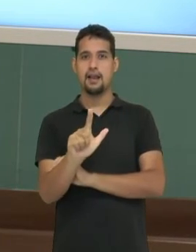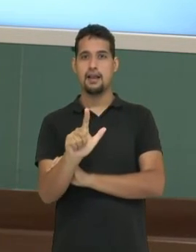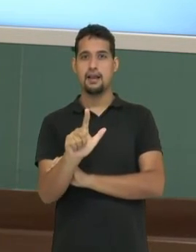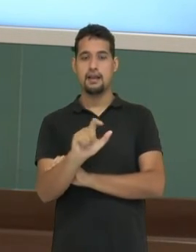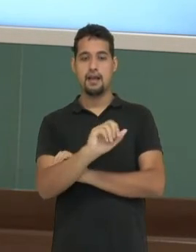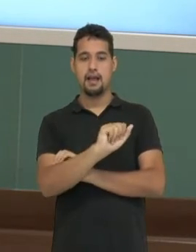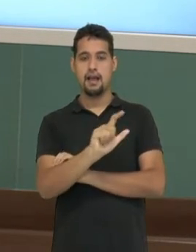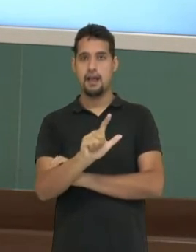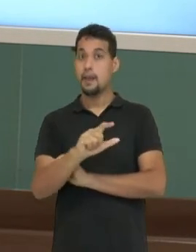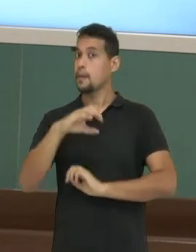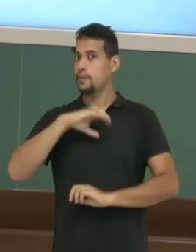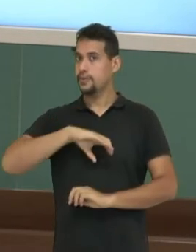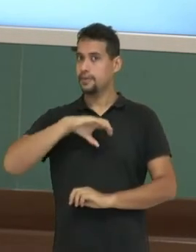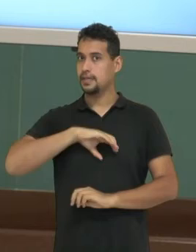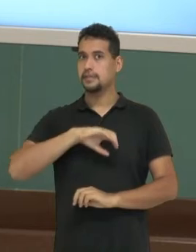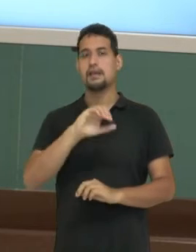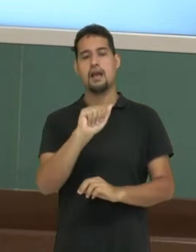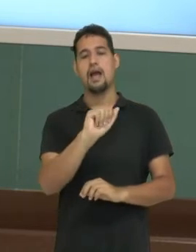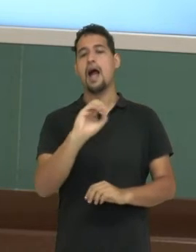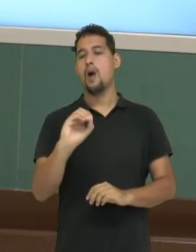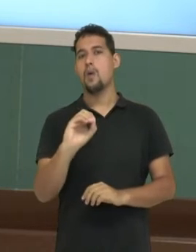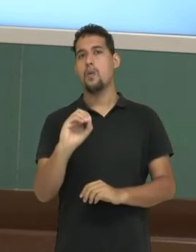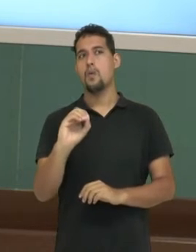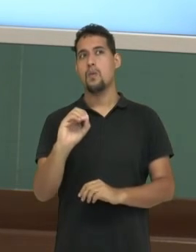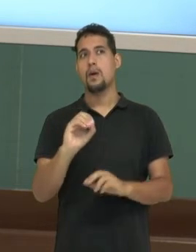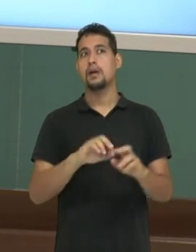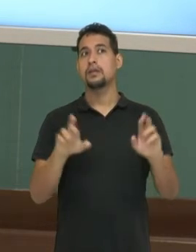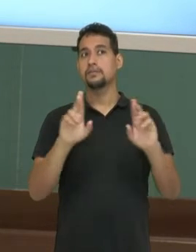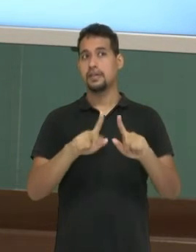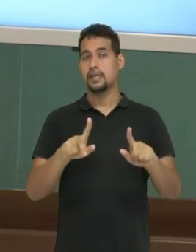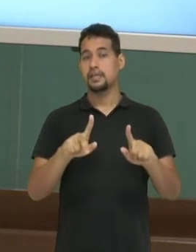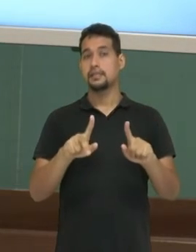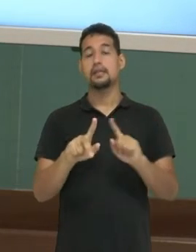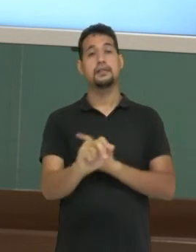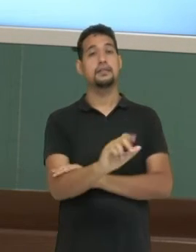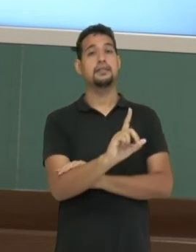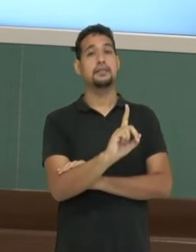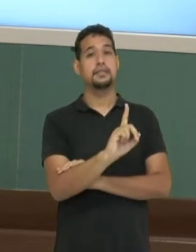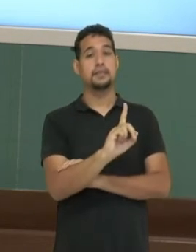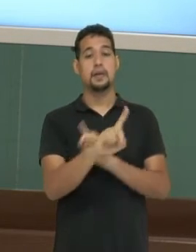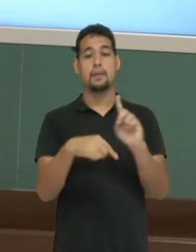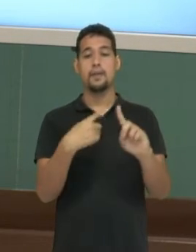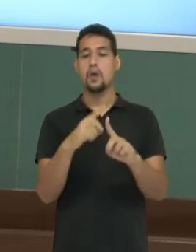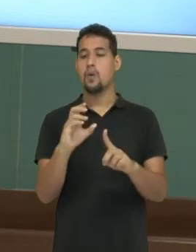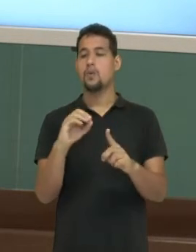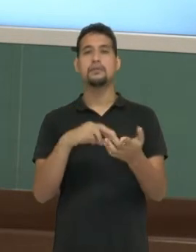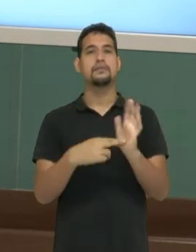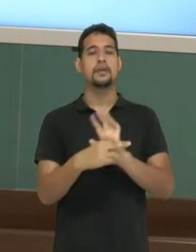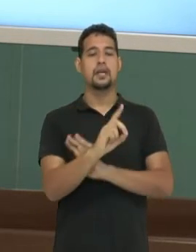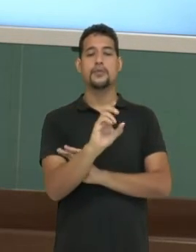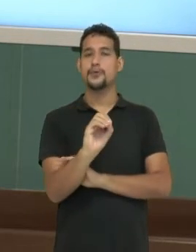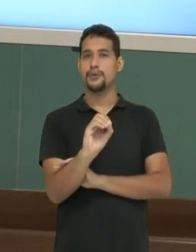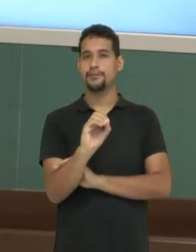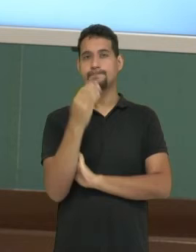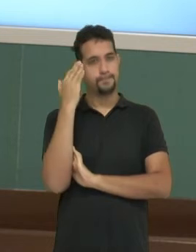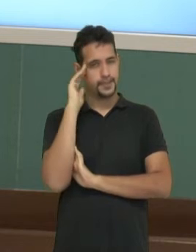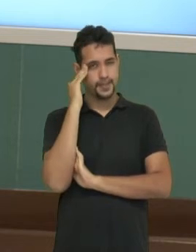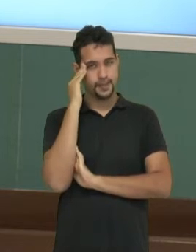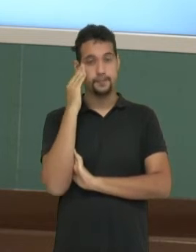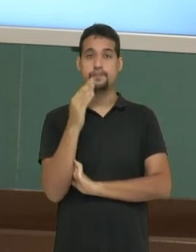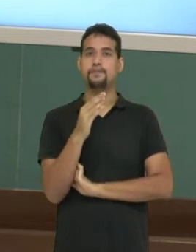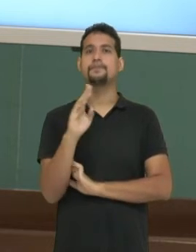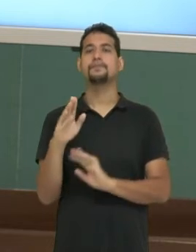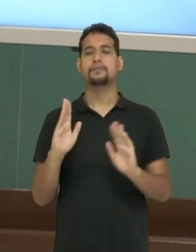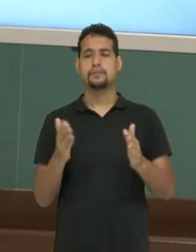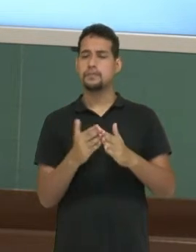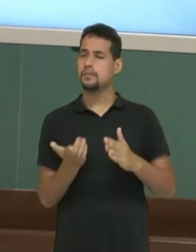em português. E o del é o do, o de mais ele, que é do. De acordo? Então, vamos